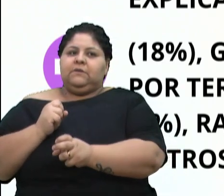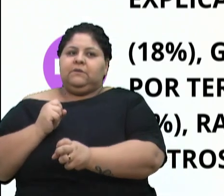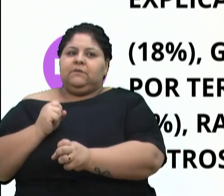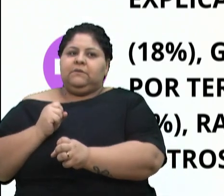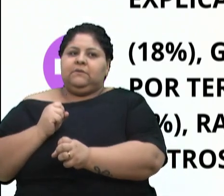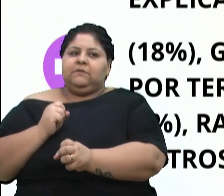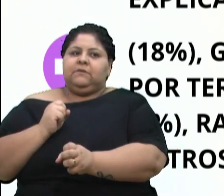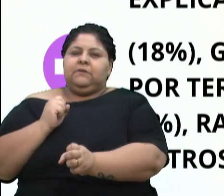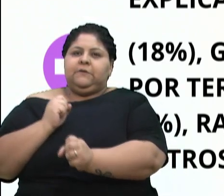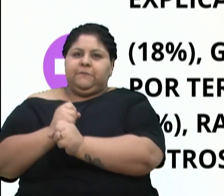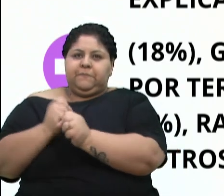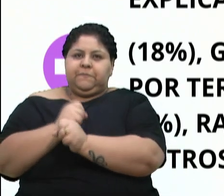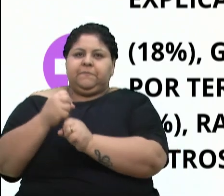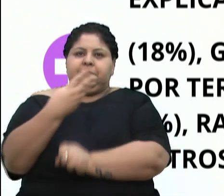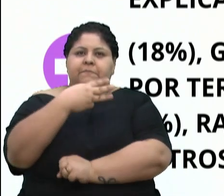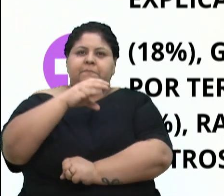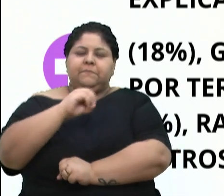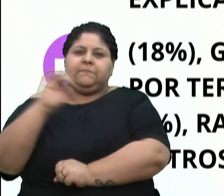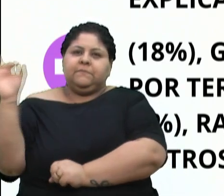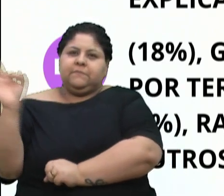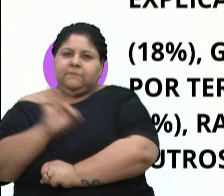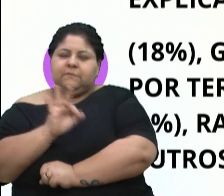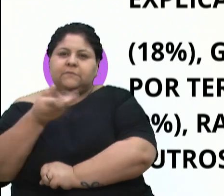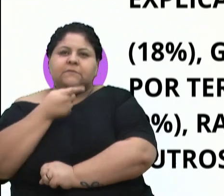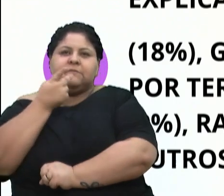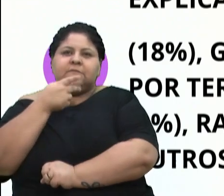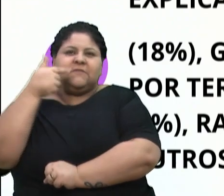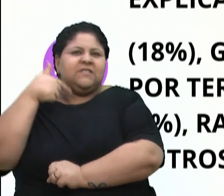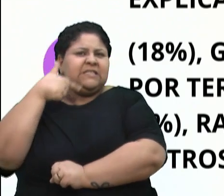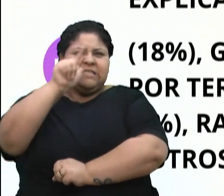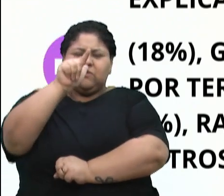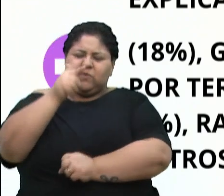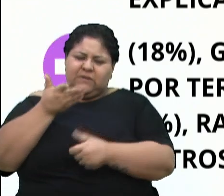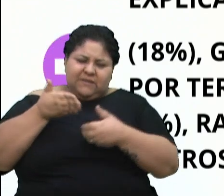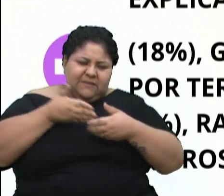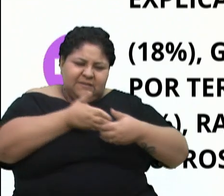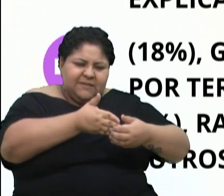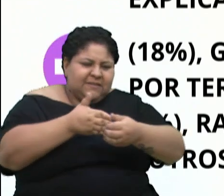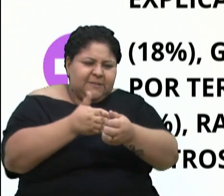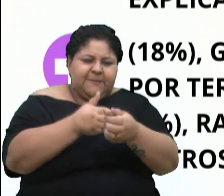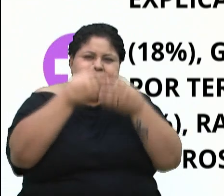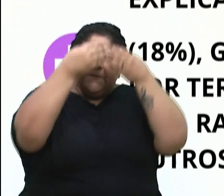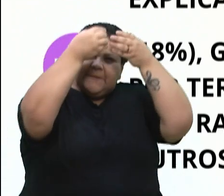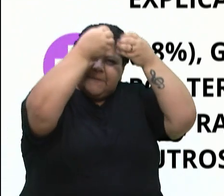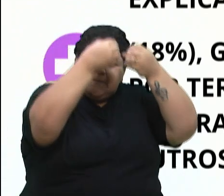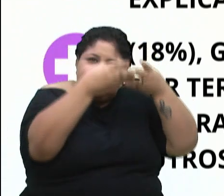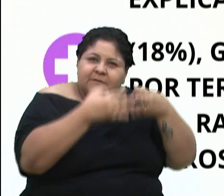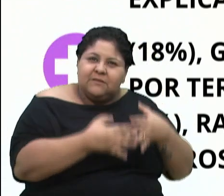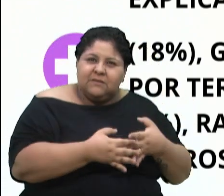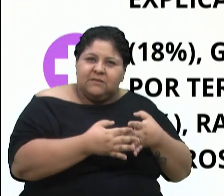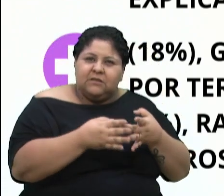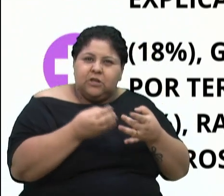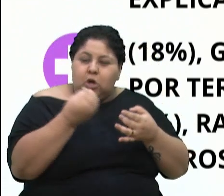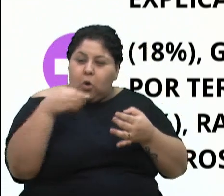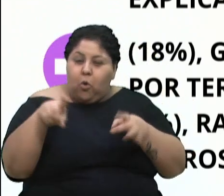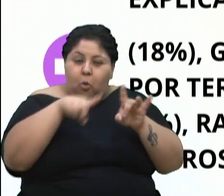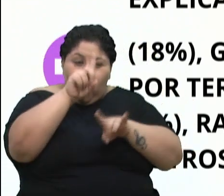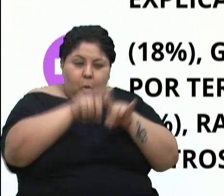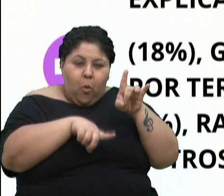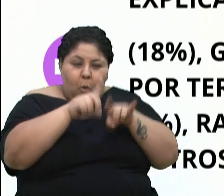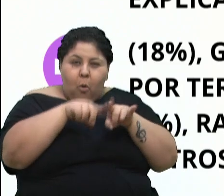30% diz que não consegue acompanhar as explicações ou as atividades